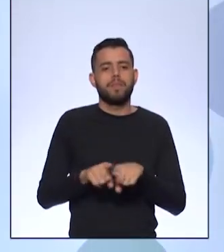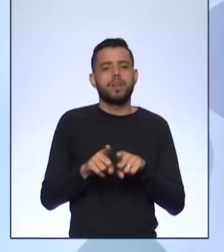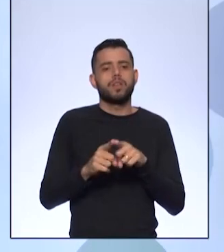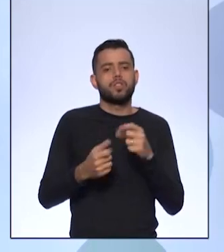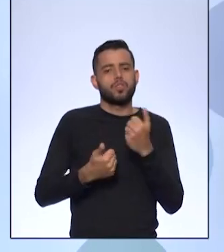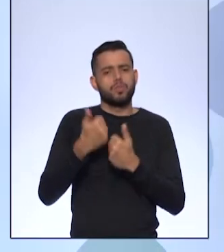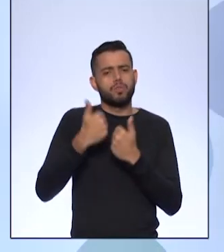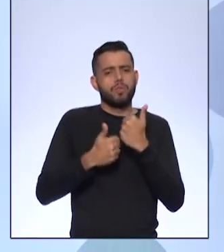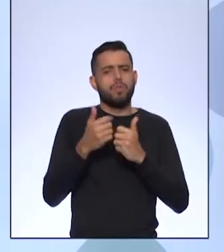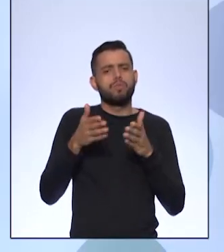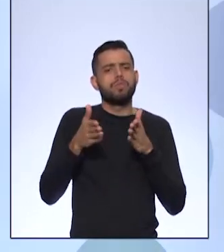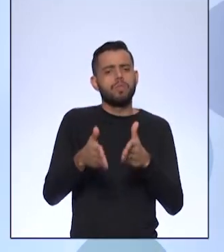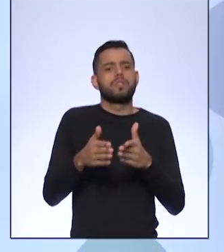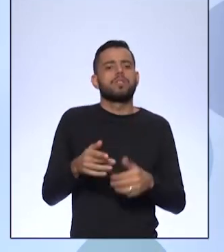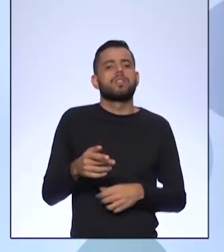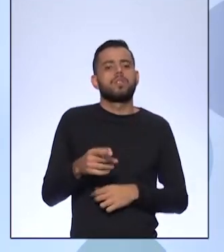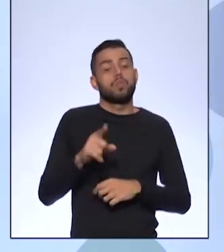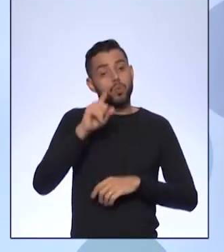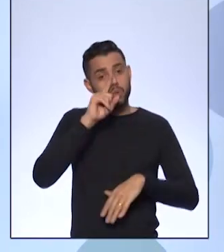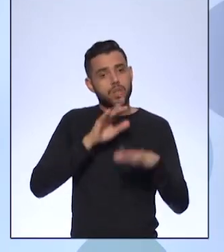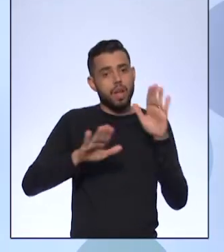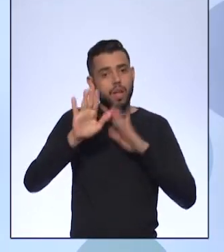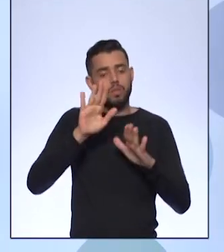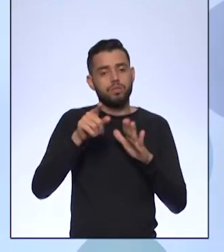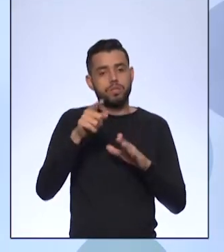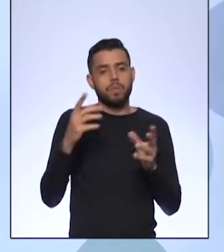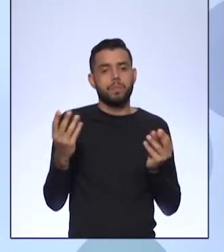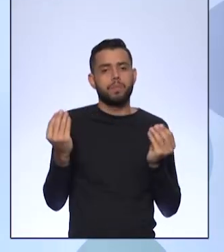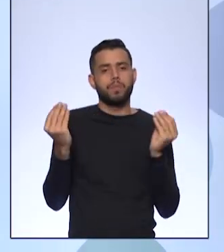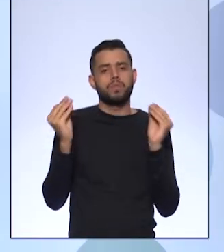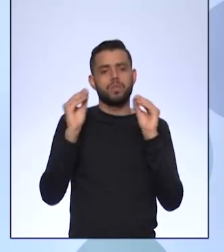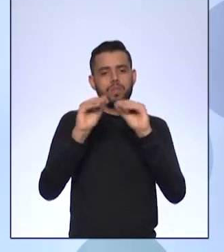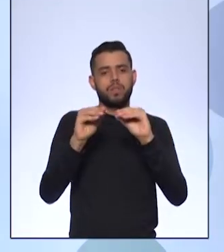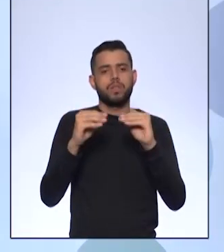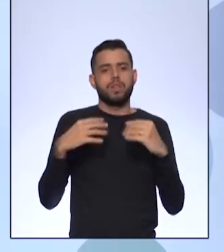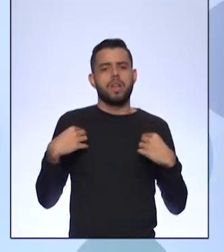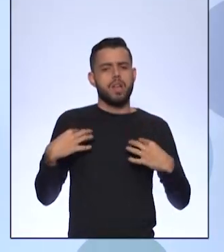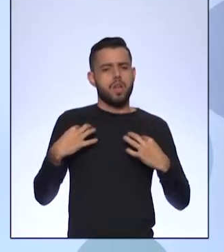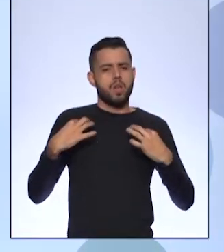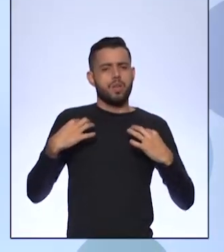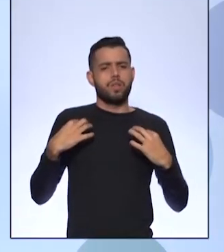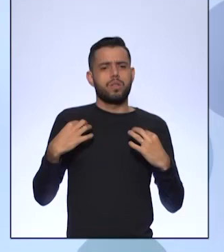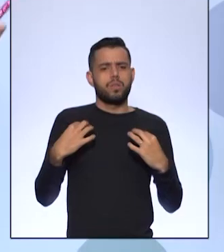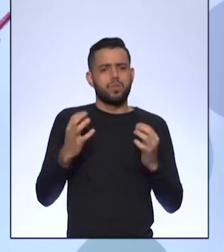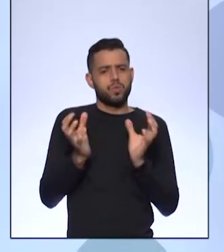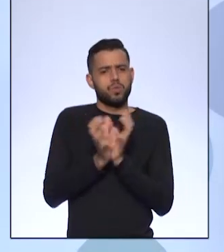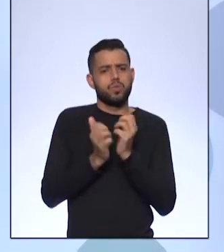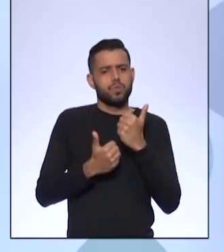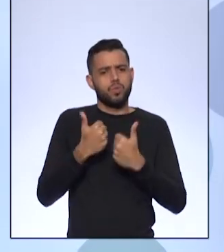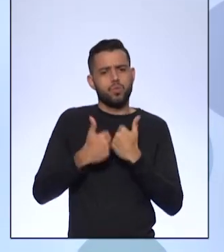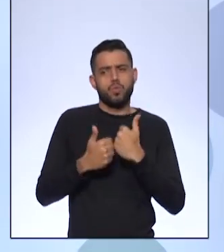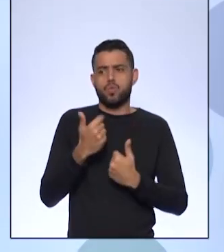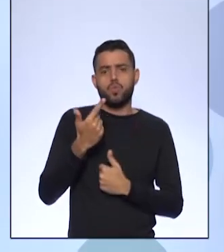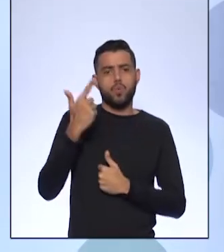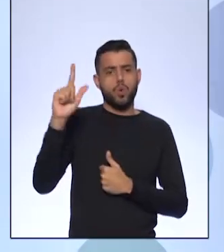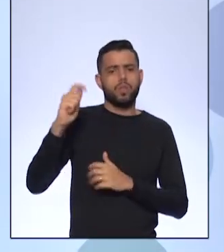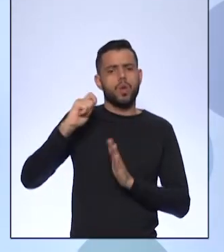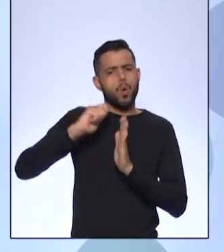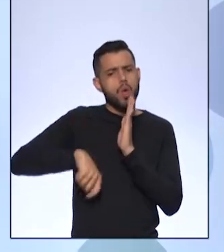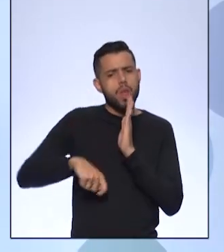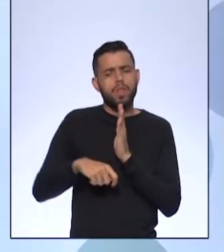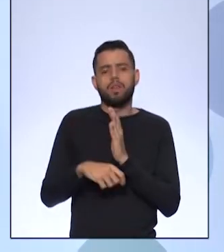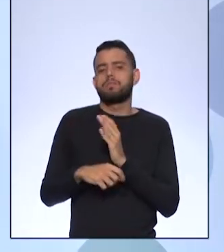futebol. Quem quer ser jogador de futebol, cuidado dessas postagens com a sua camiseta do time, e aí o time rival quer te contratar e não